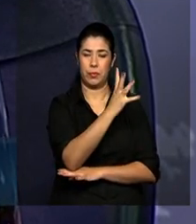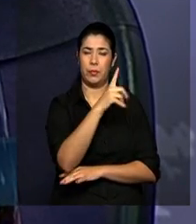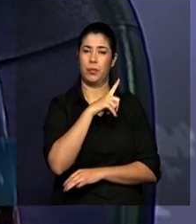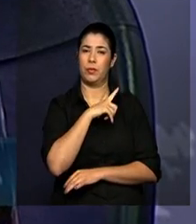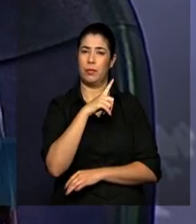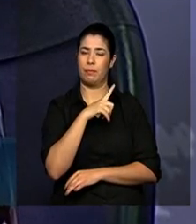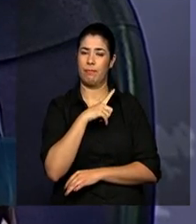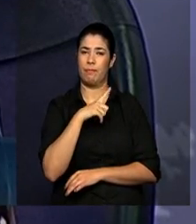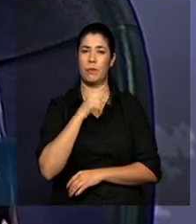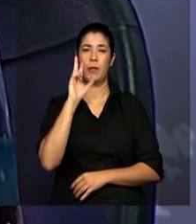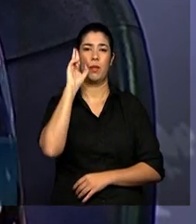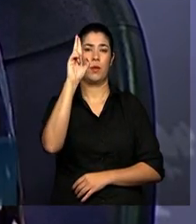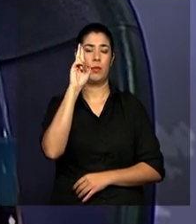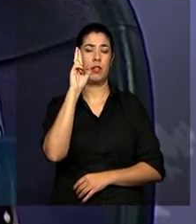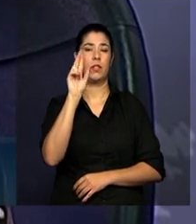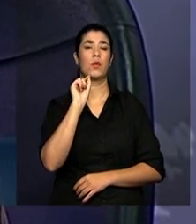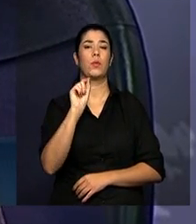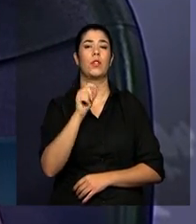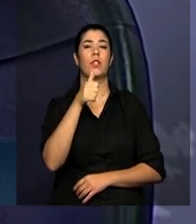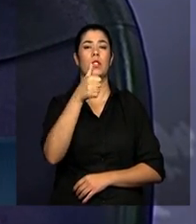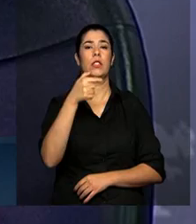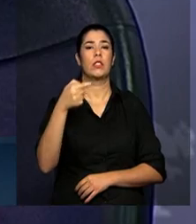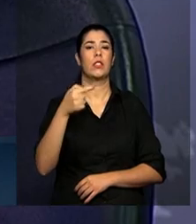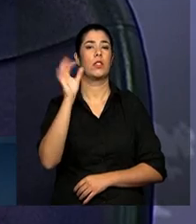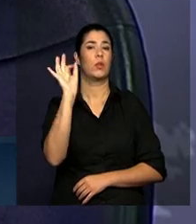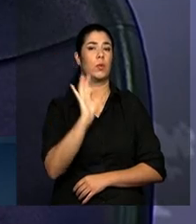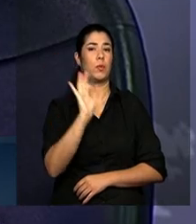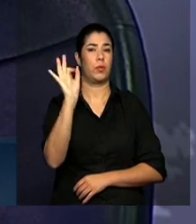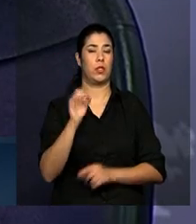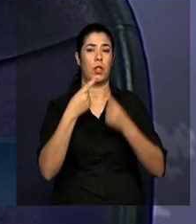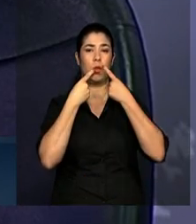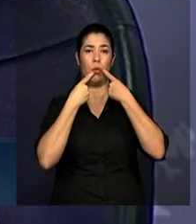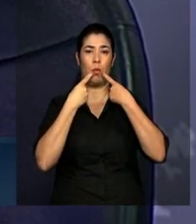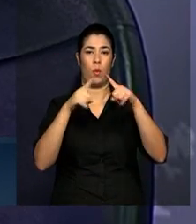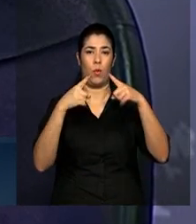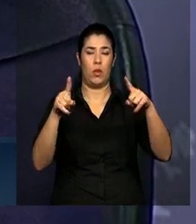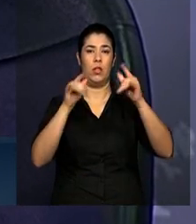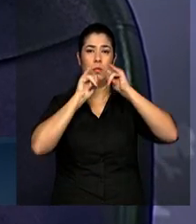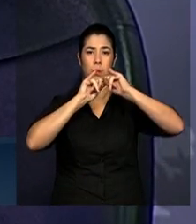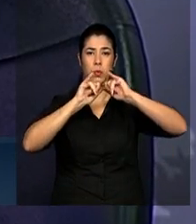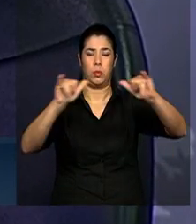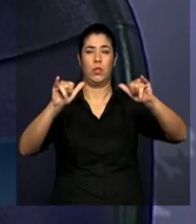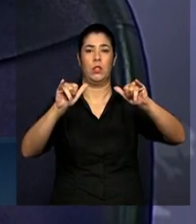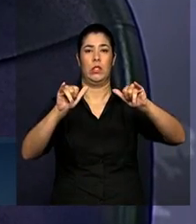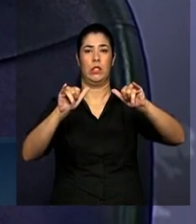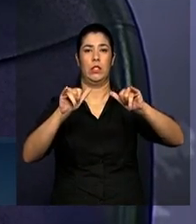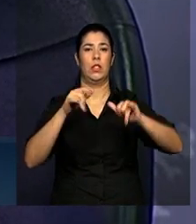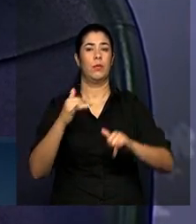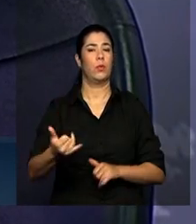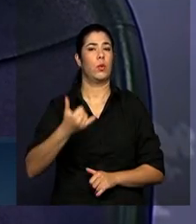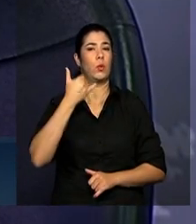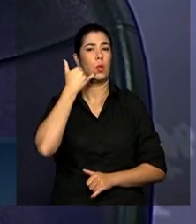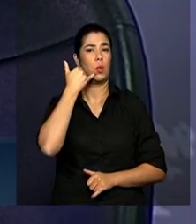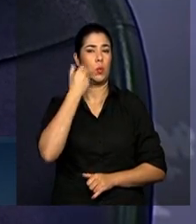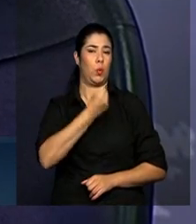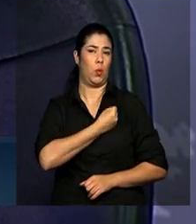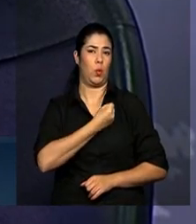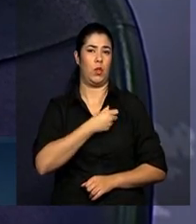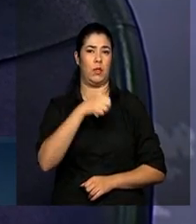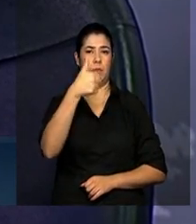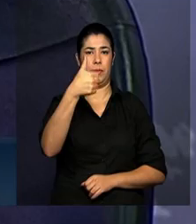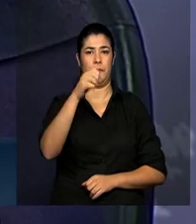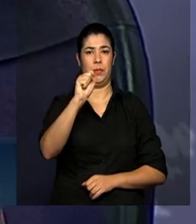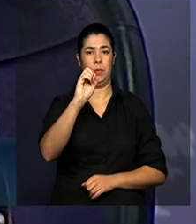passaram a representar 17% das denúncias recebidas por volta de, no Ligue 180, no Disque